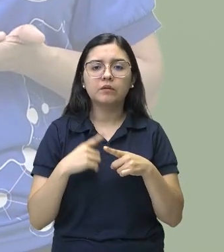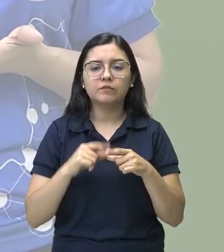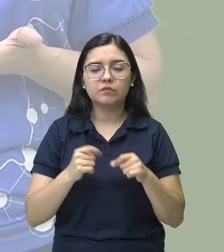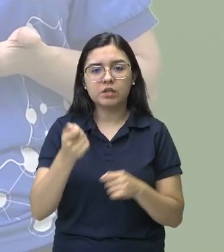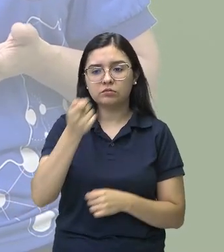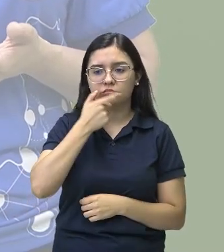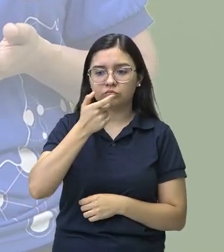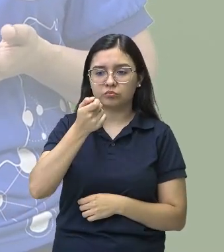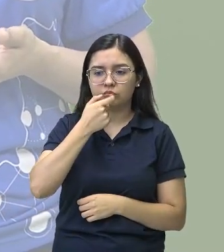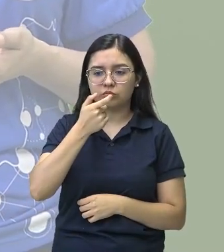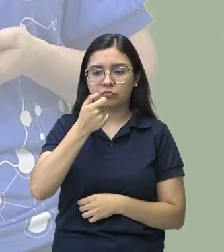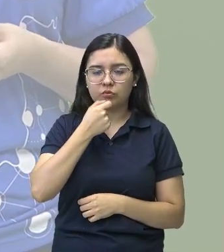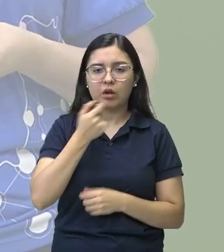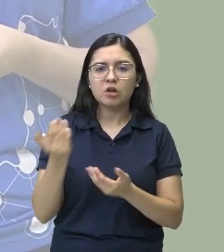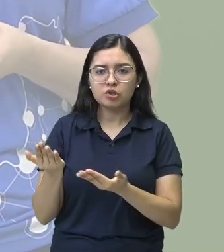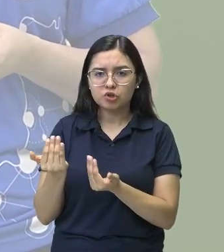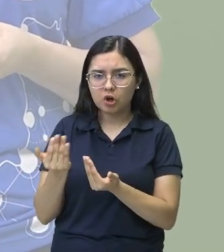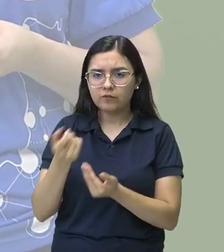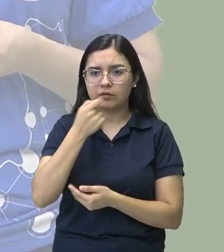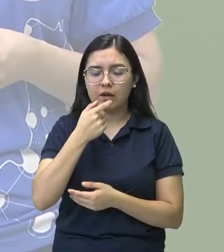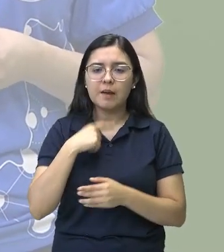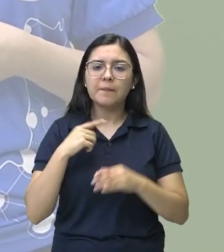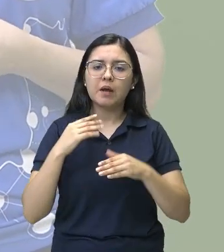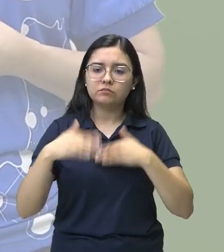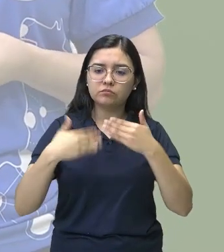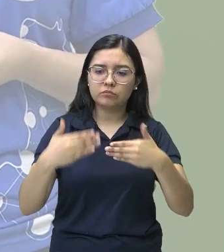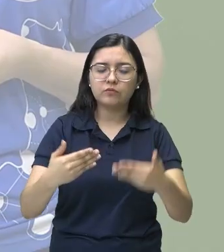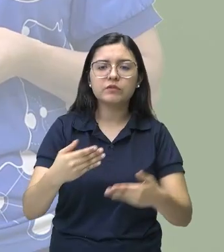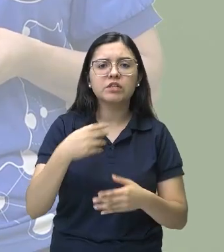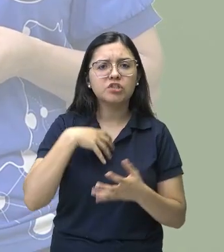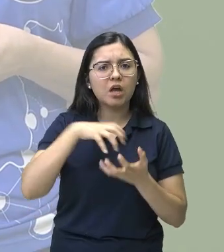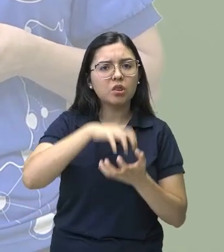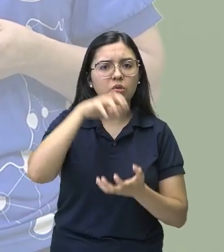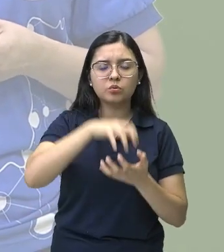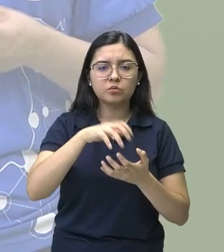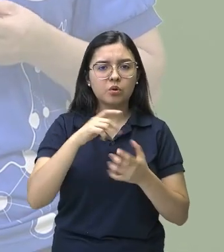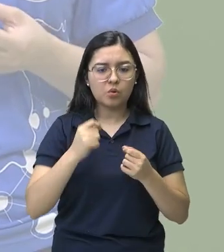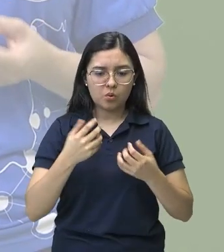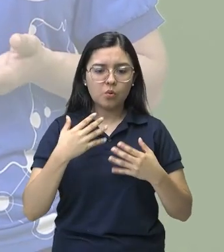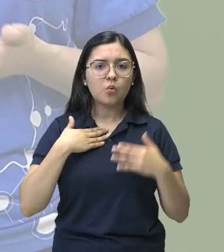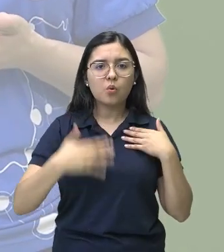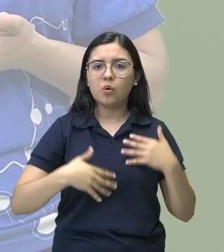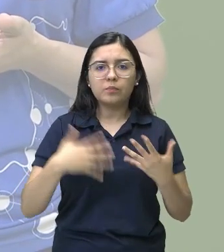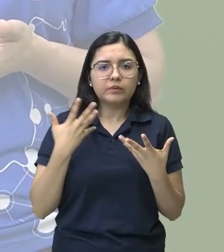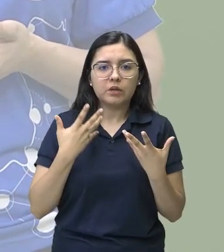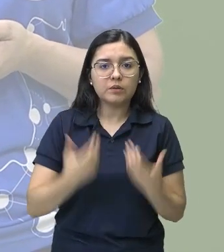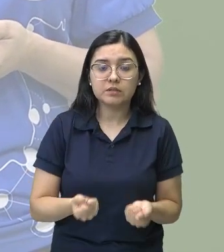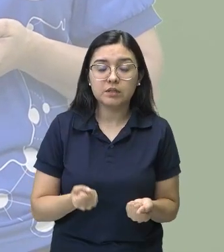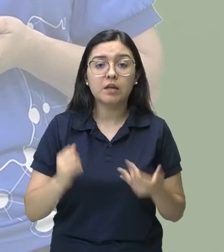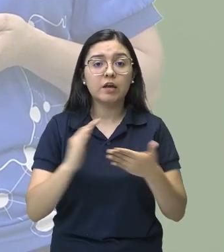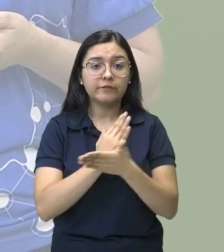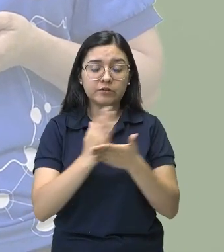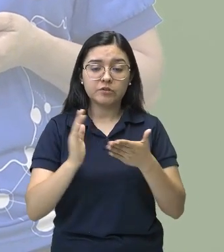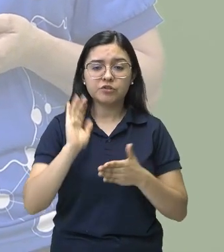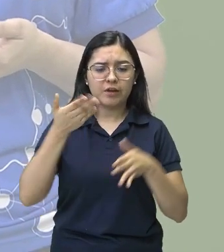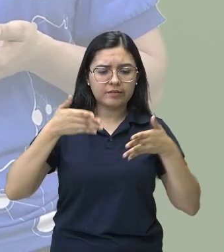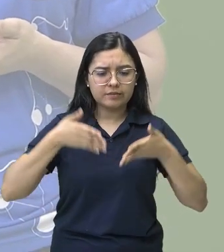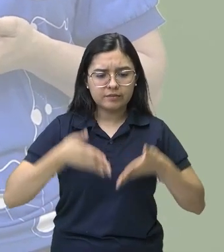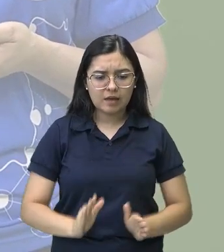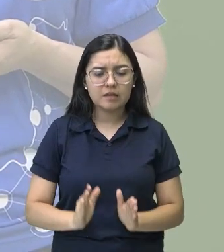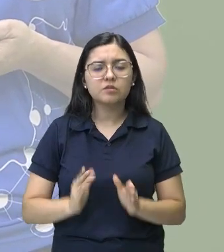toma um medicamento quando é mais jovem, quando é mais velho, o seu corpo não tolera aquilo, né? Ou, às vezes, você já nasce com